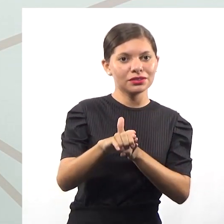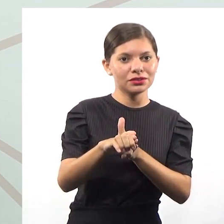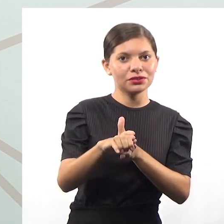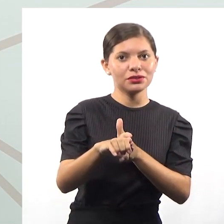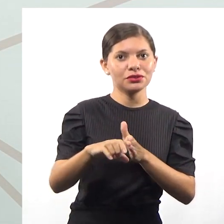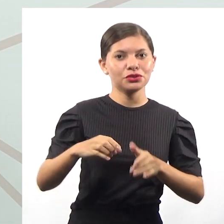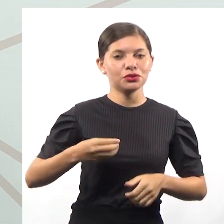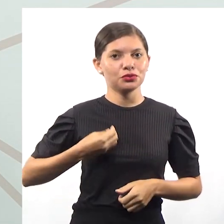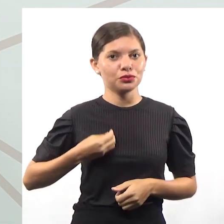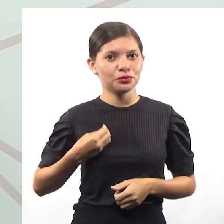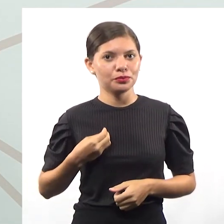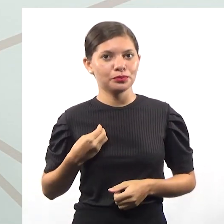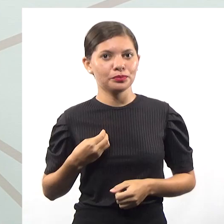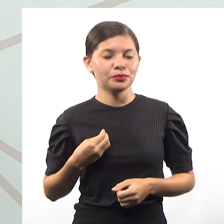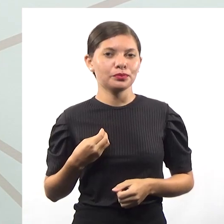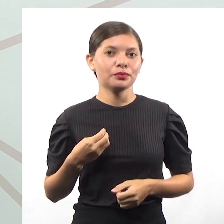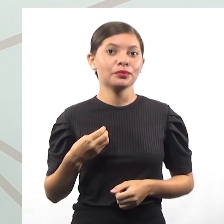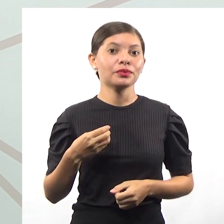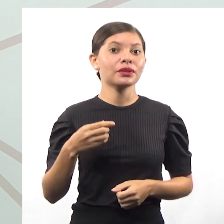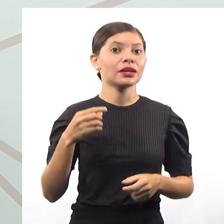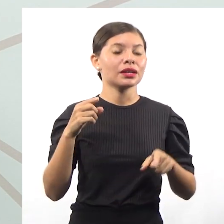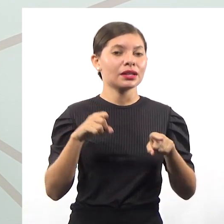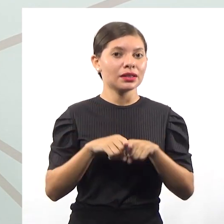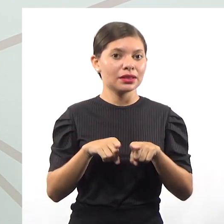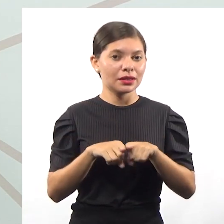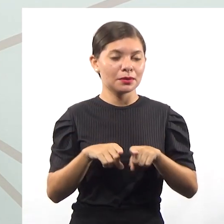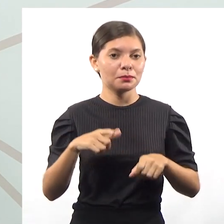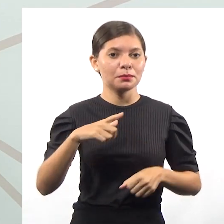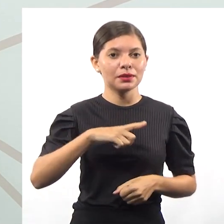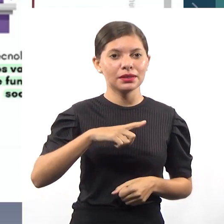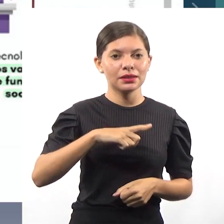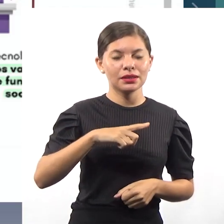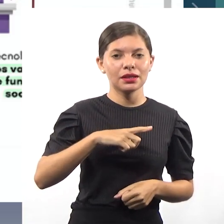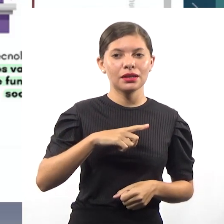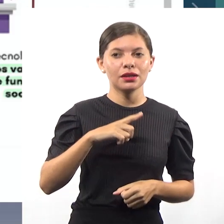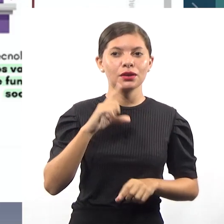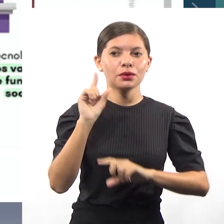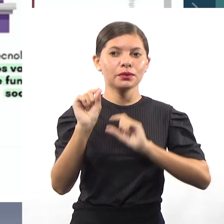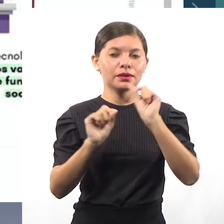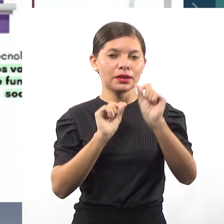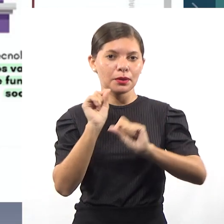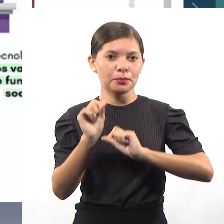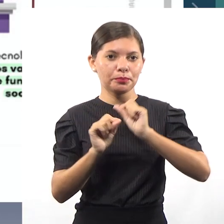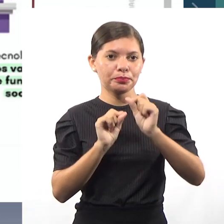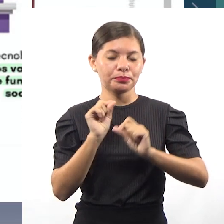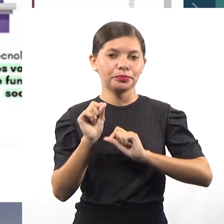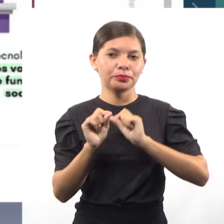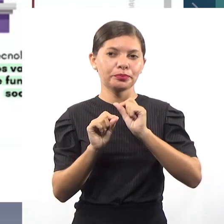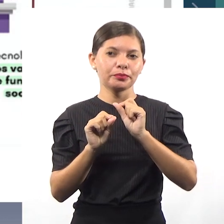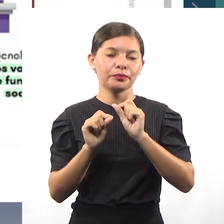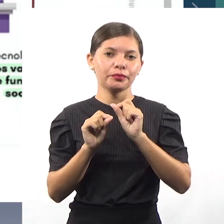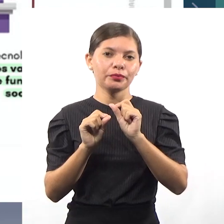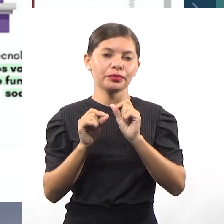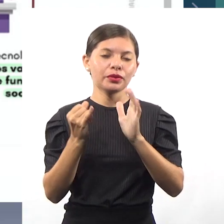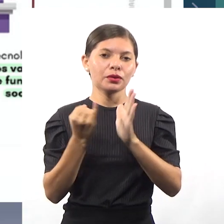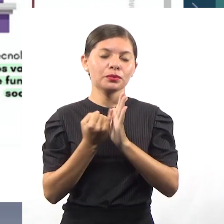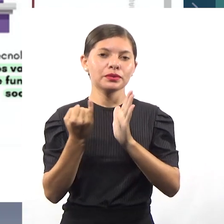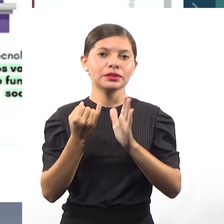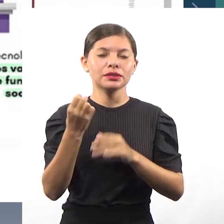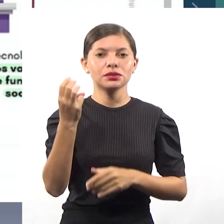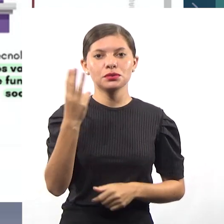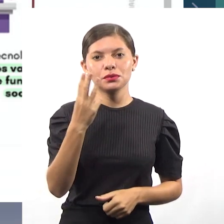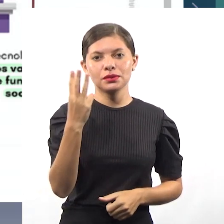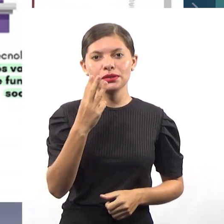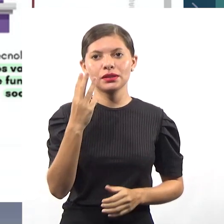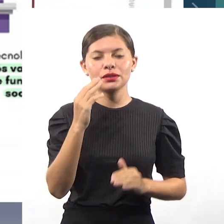na sociedade. Isso é participação política. Além disso, nós temos também a questão aqui do